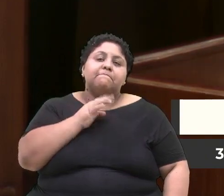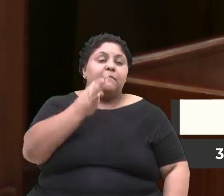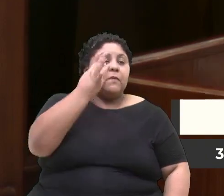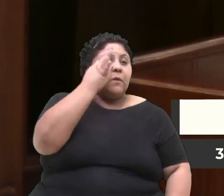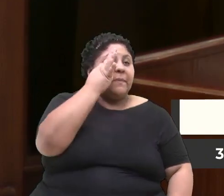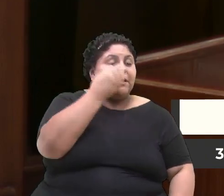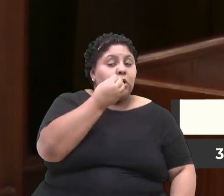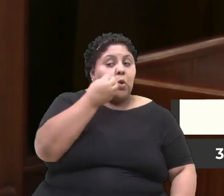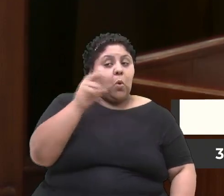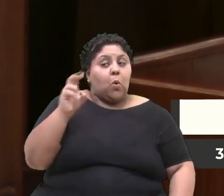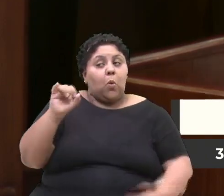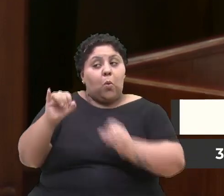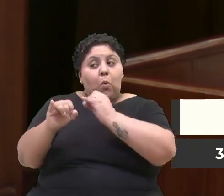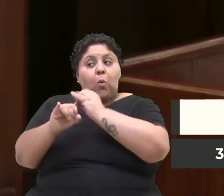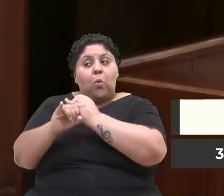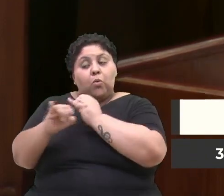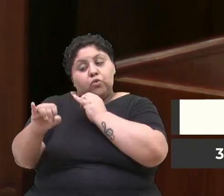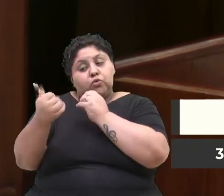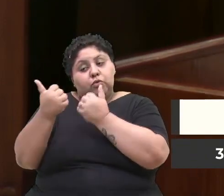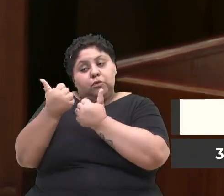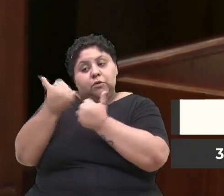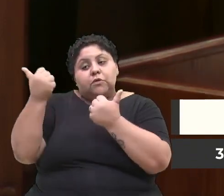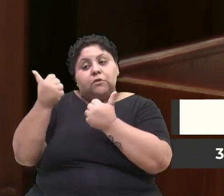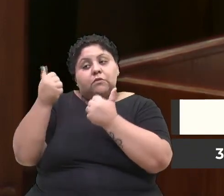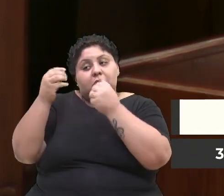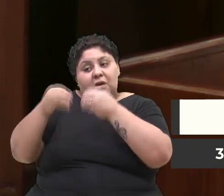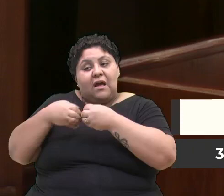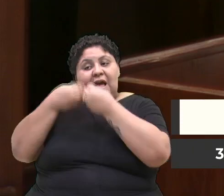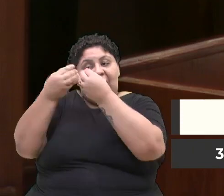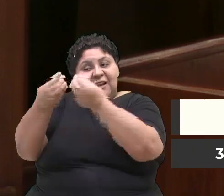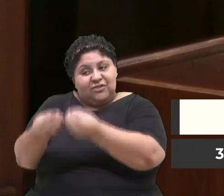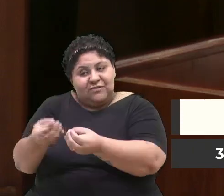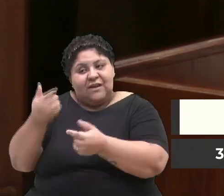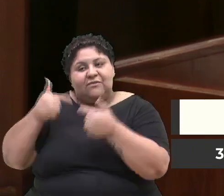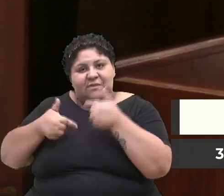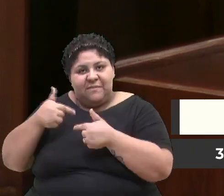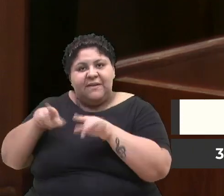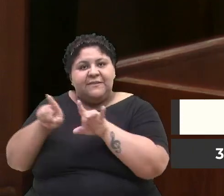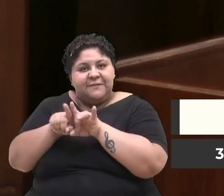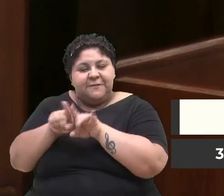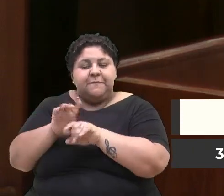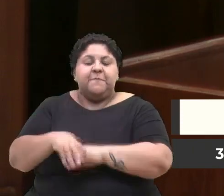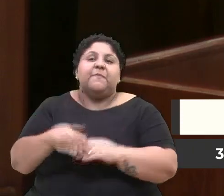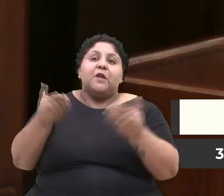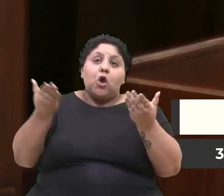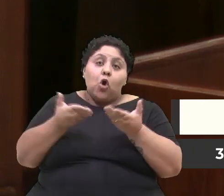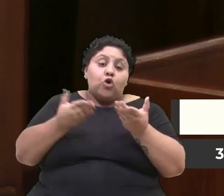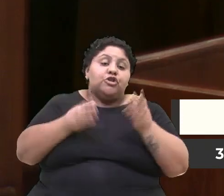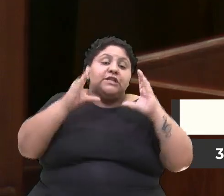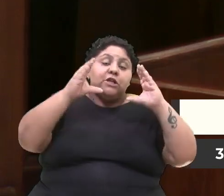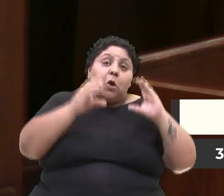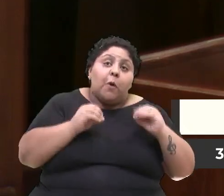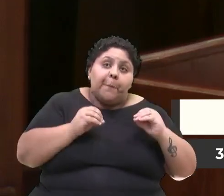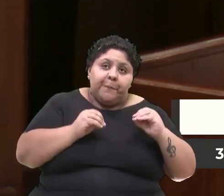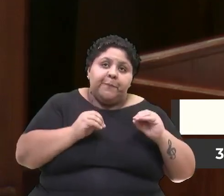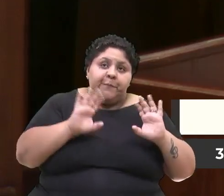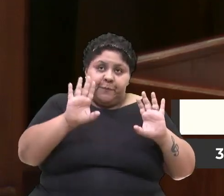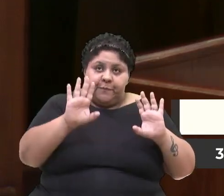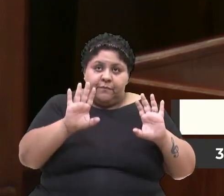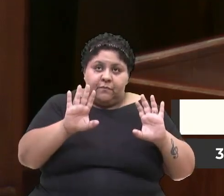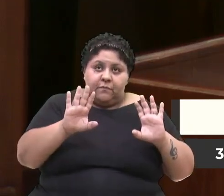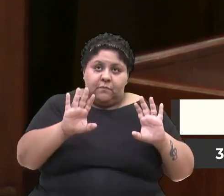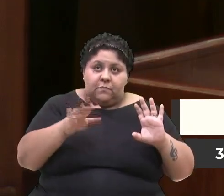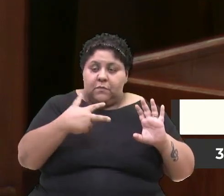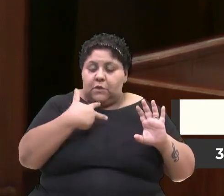ou através de suas assessorias contribuíram com esse debate. Então, hoje à noite, eu só não poderia